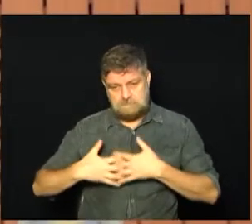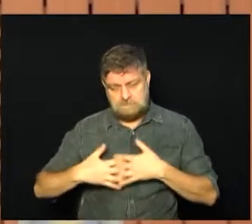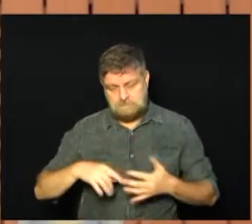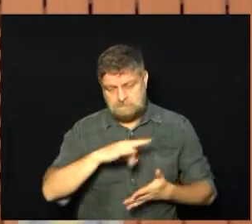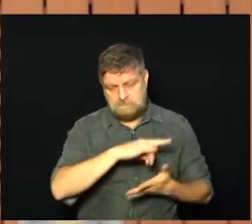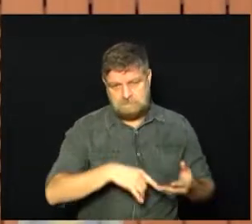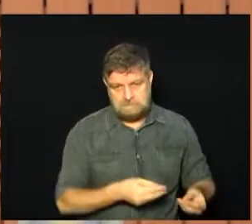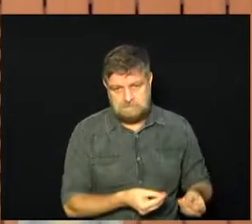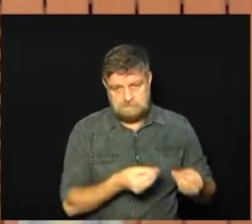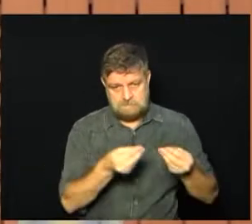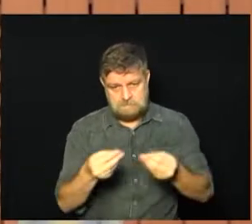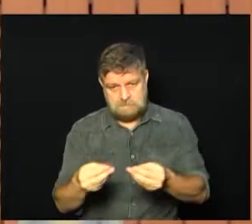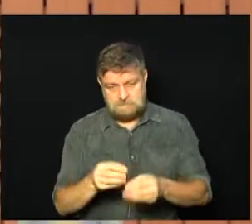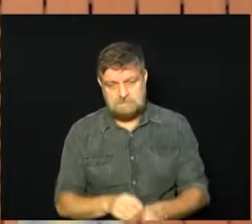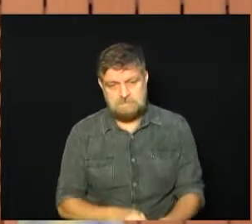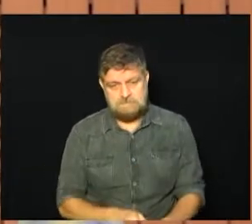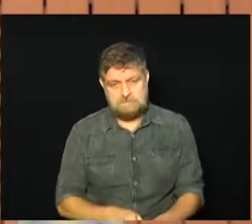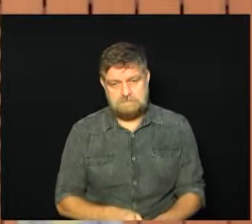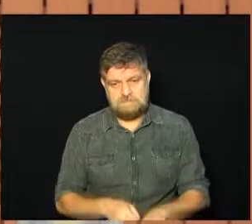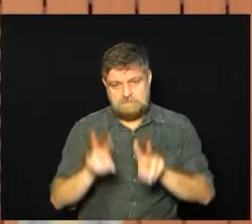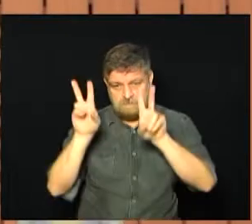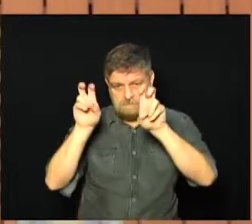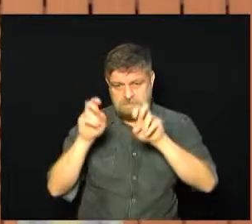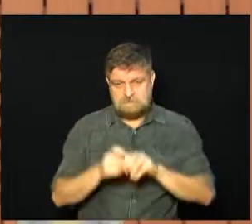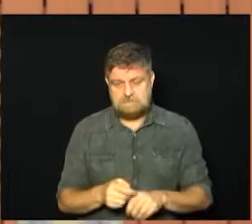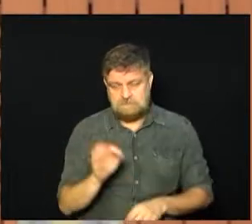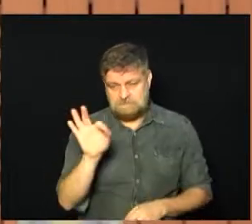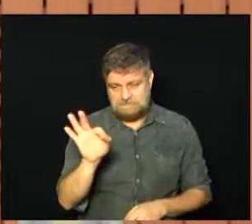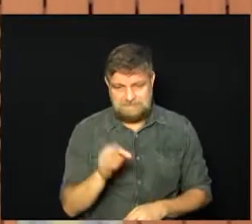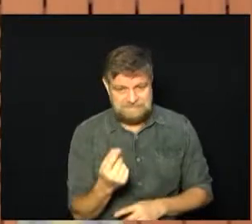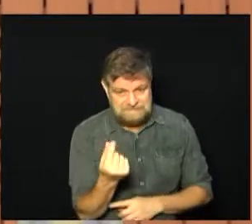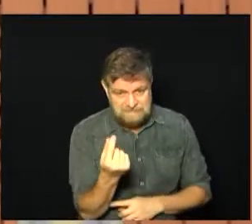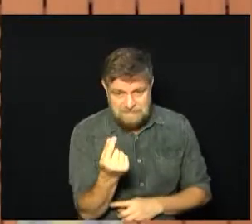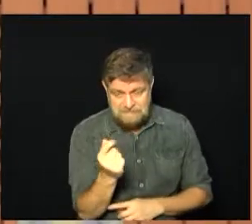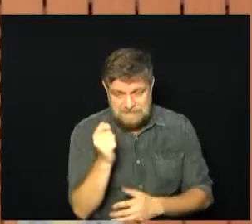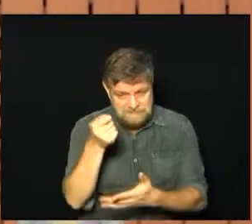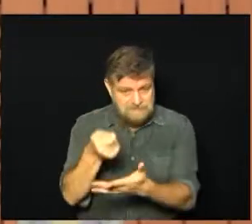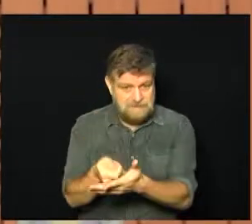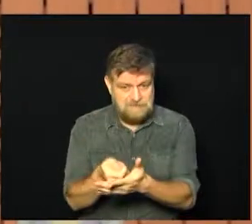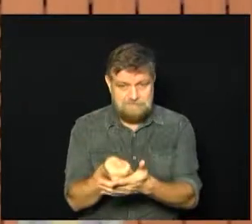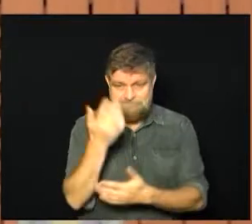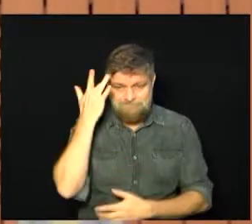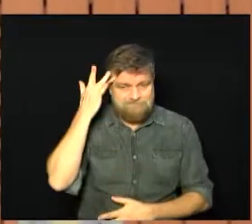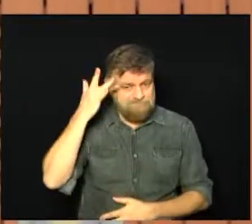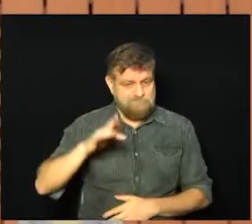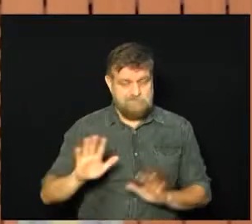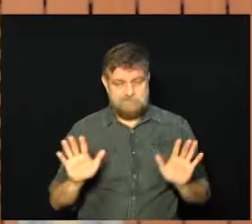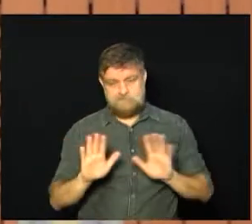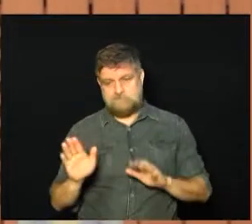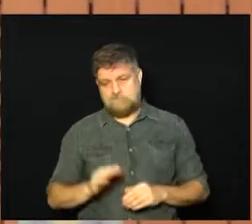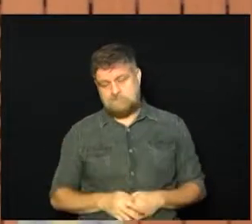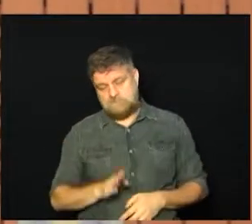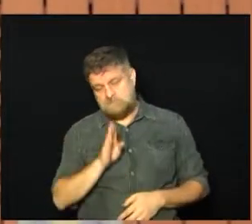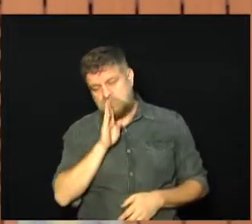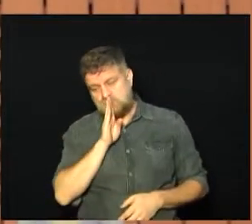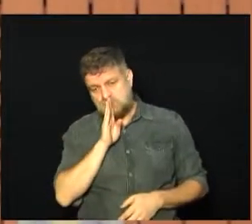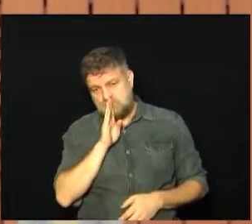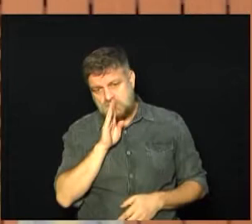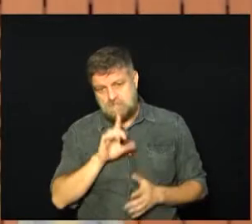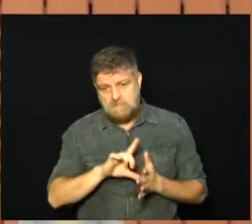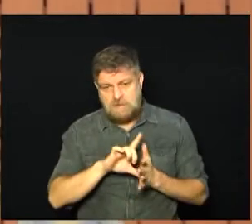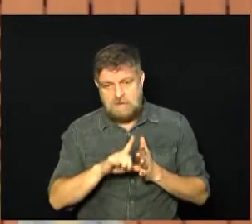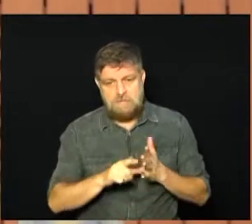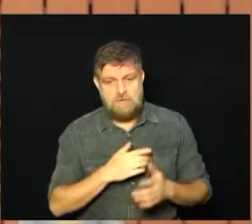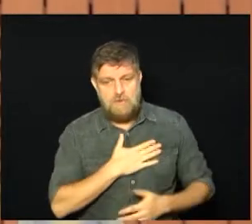autorizações. Com relação à taxa, eu não sei como vai ser cobrada, então eu não posso opinar, mas eu gostaria depois, se